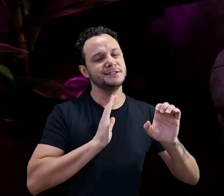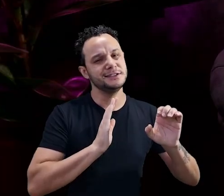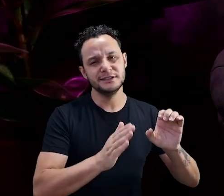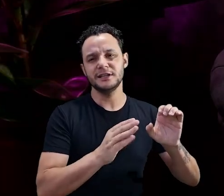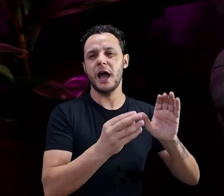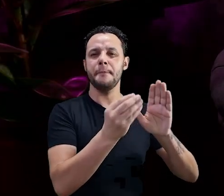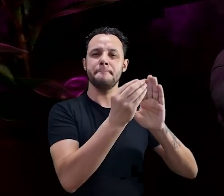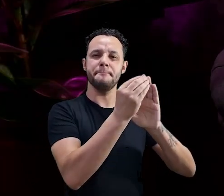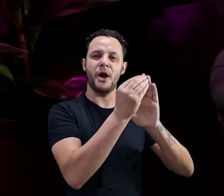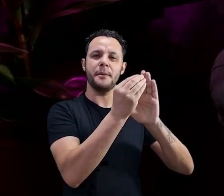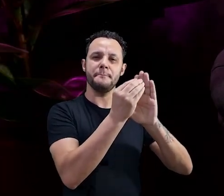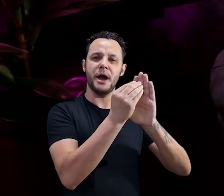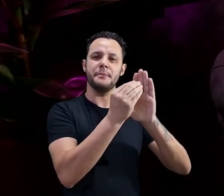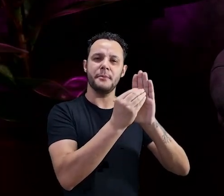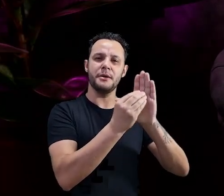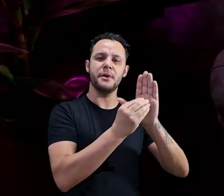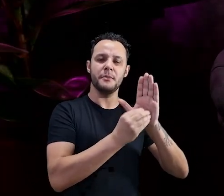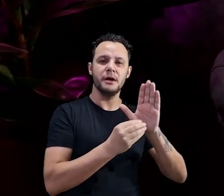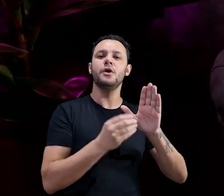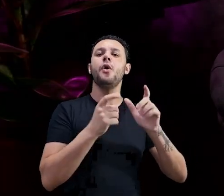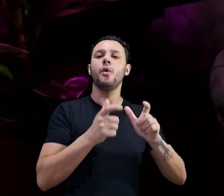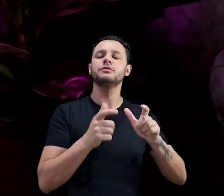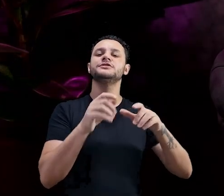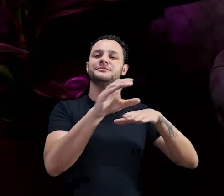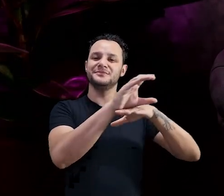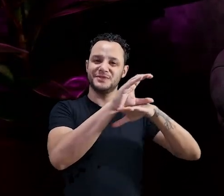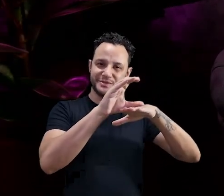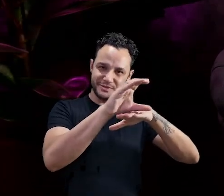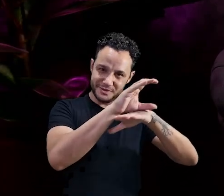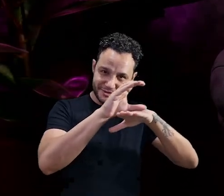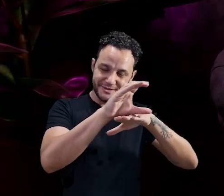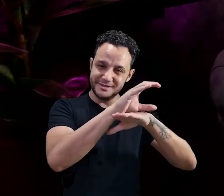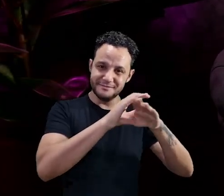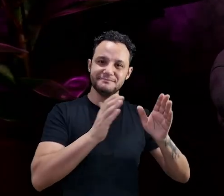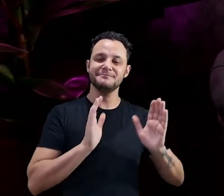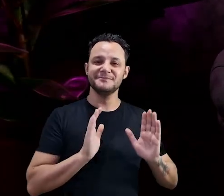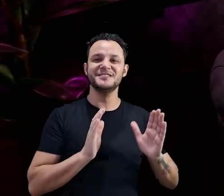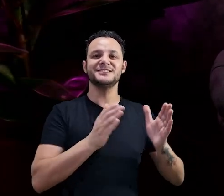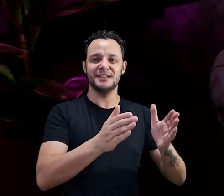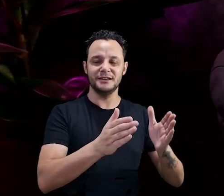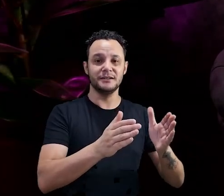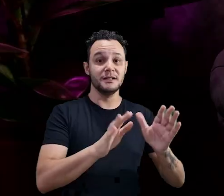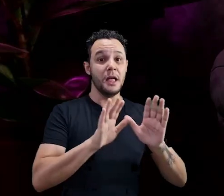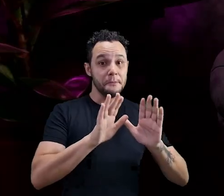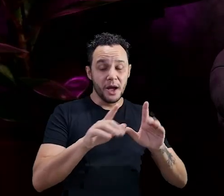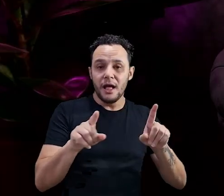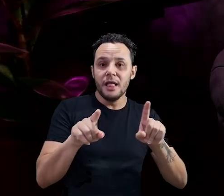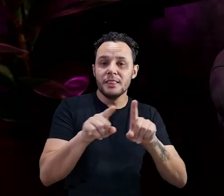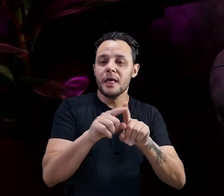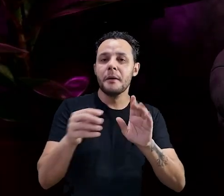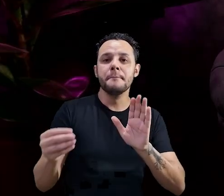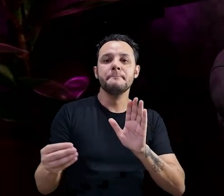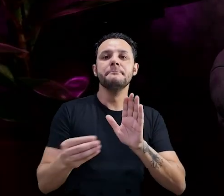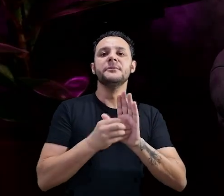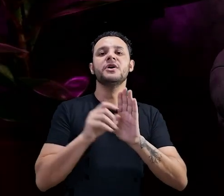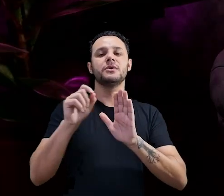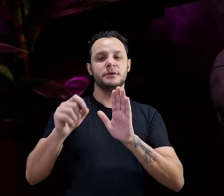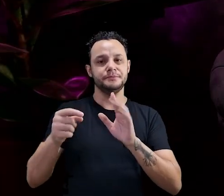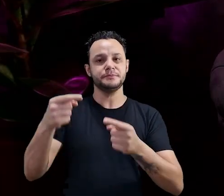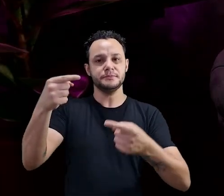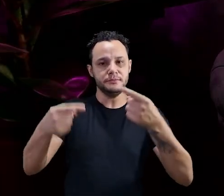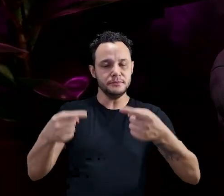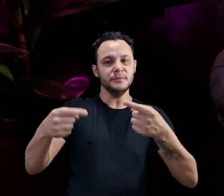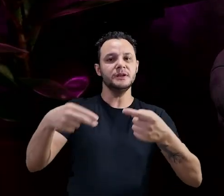ele já aparece de uma maneira disfarçada na Constituição brasileira, mas ele aparece de maneira mais